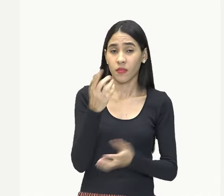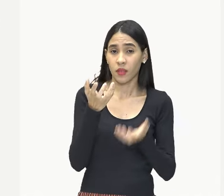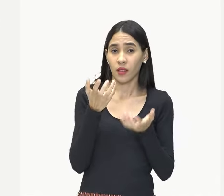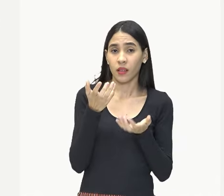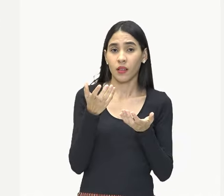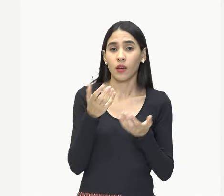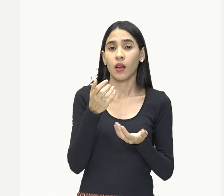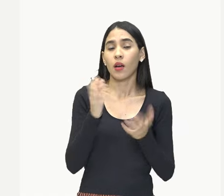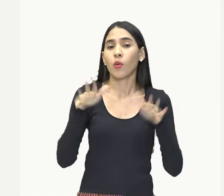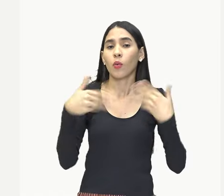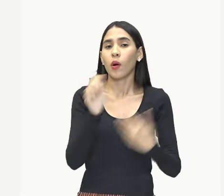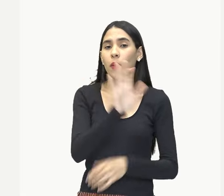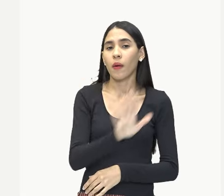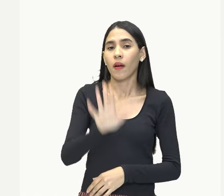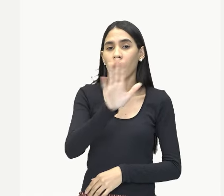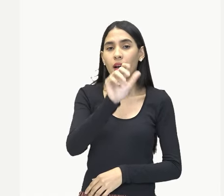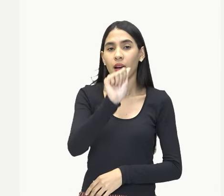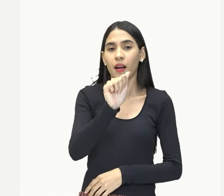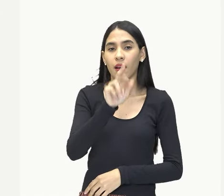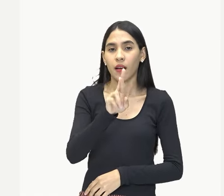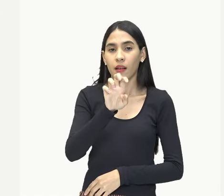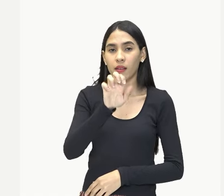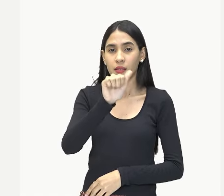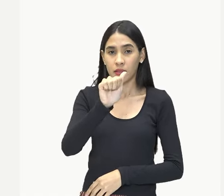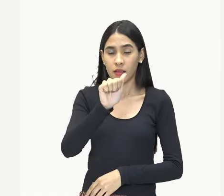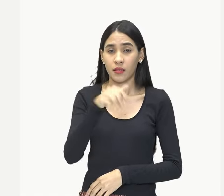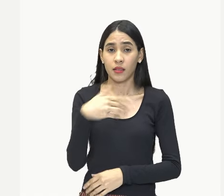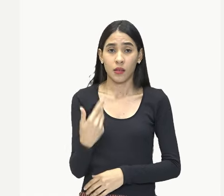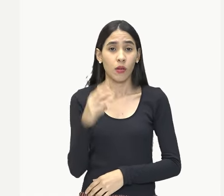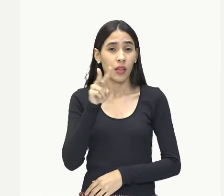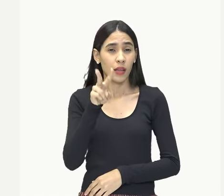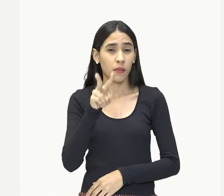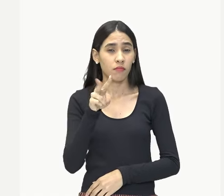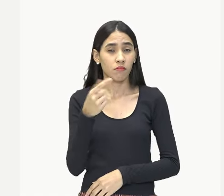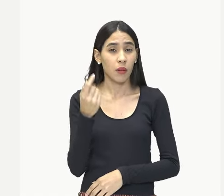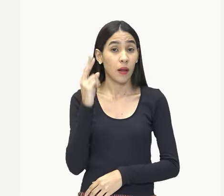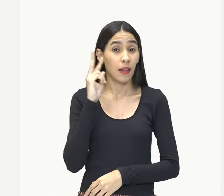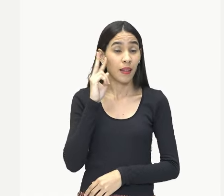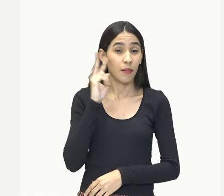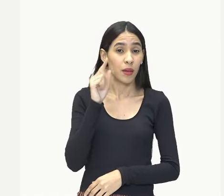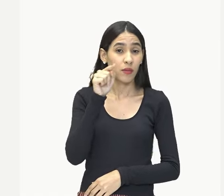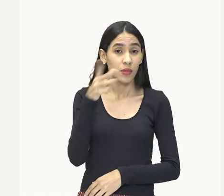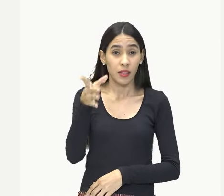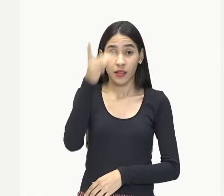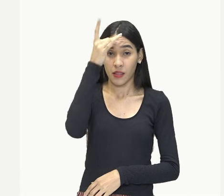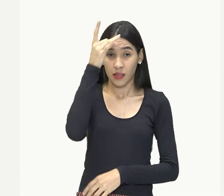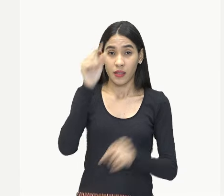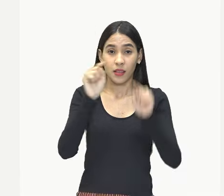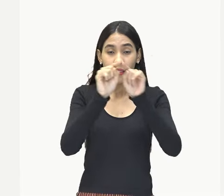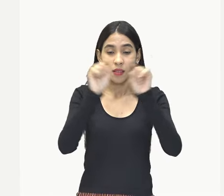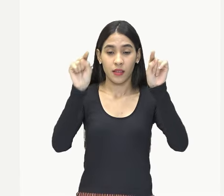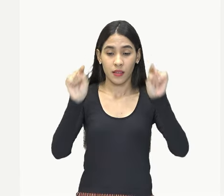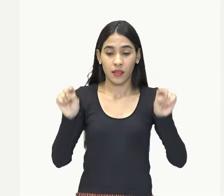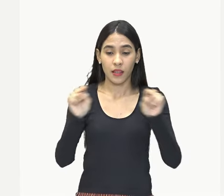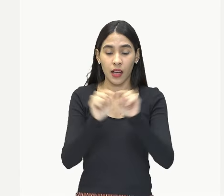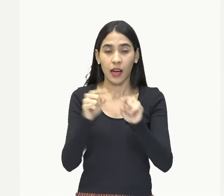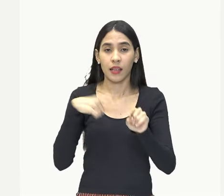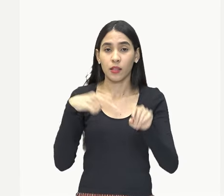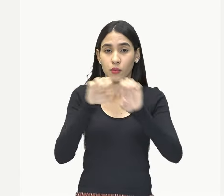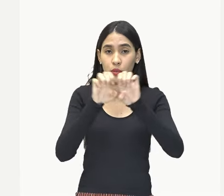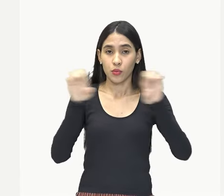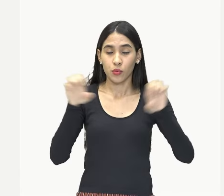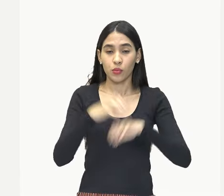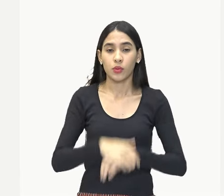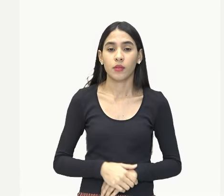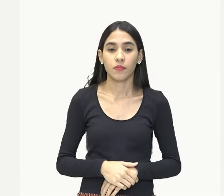a área desse retângulo. Lembrando, para você fixar melhor, que a área do retângulo é calculada por